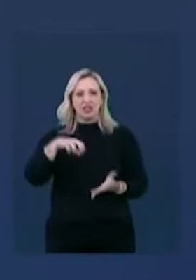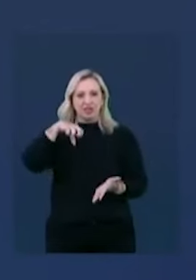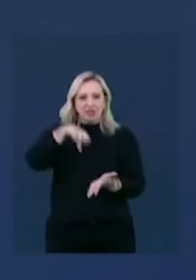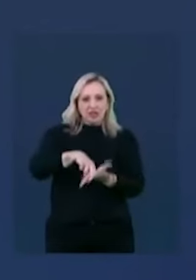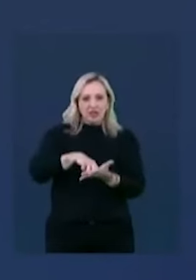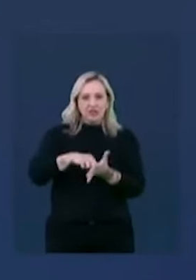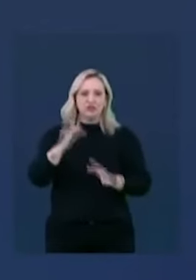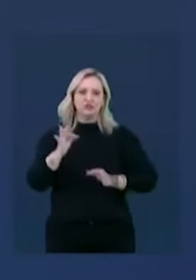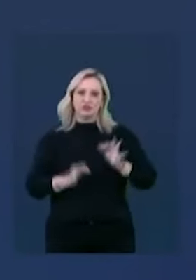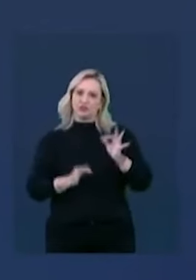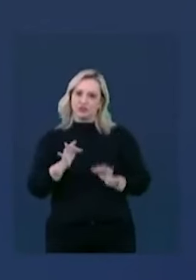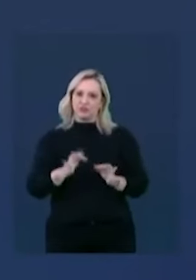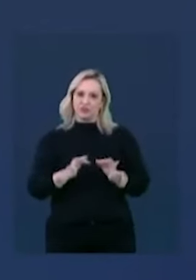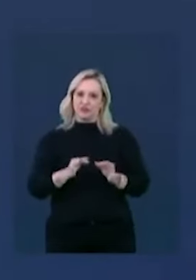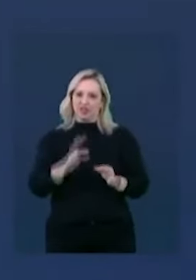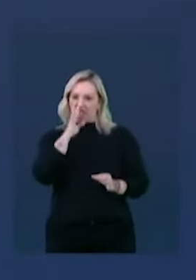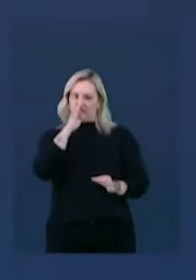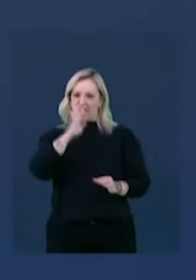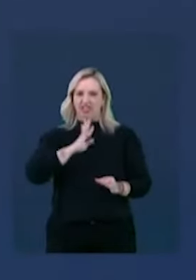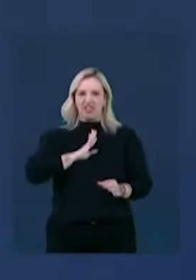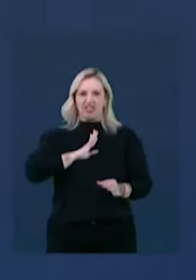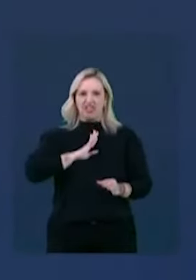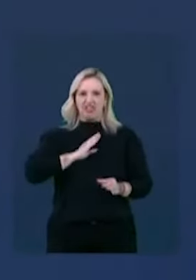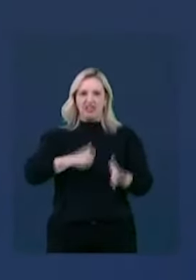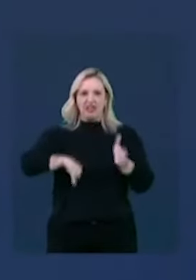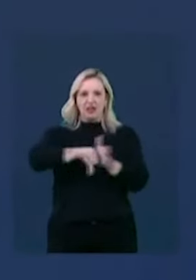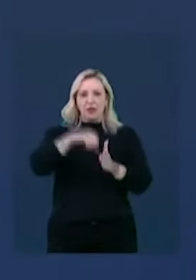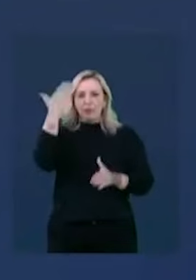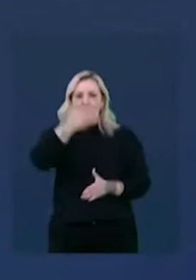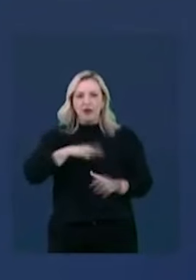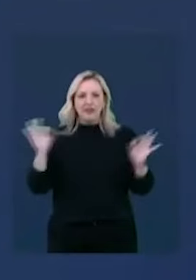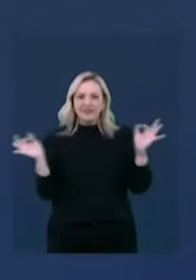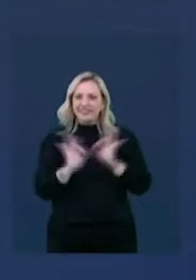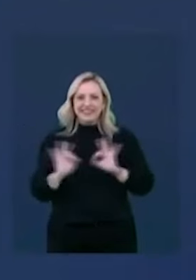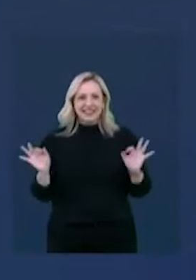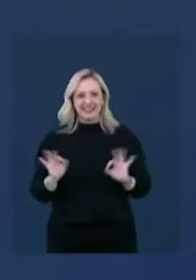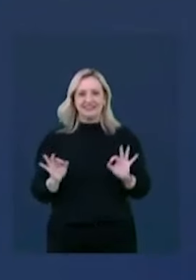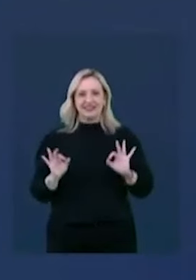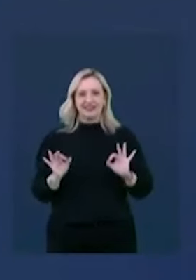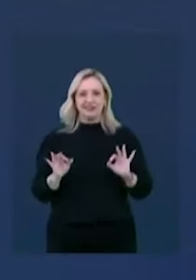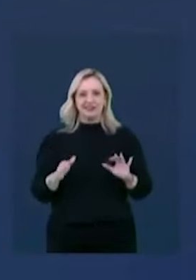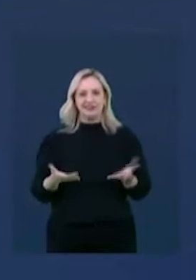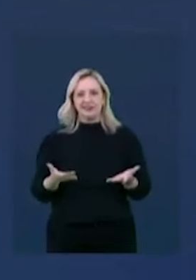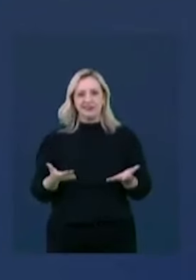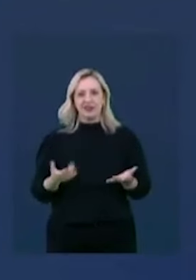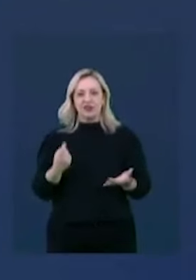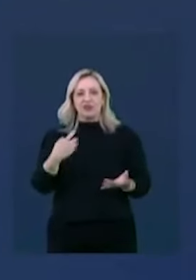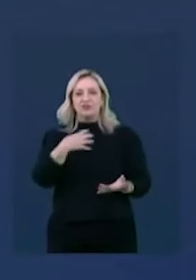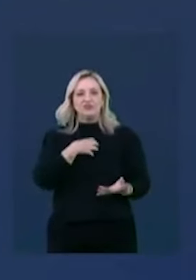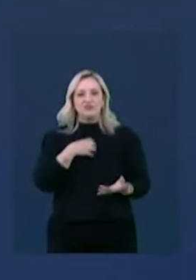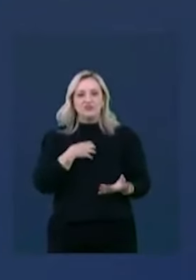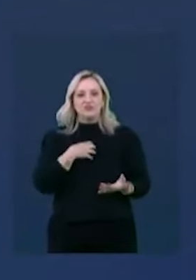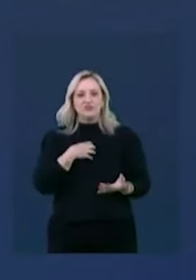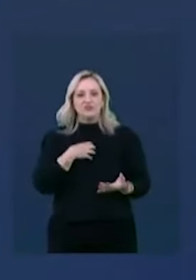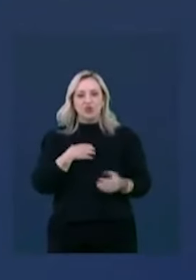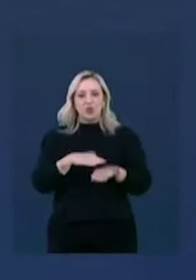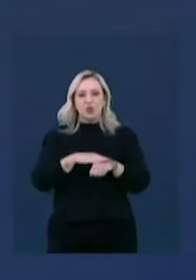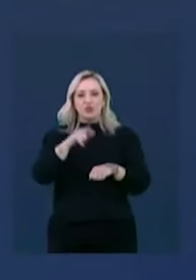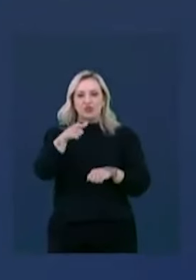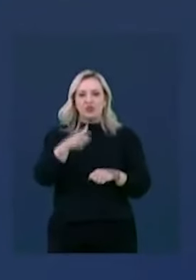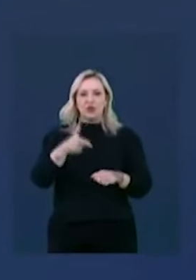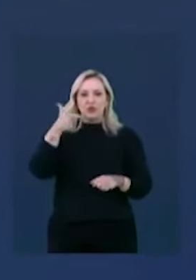pela justiça e me acusou de crime ediondo sem prova absolutamente alguma o único jeito de falar com